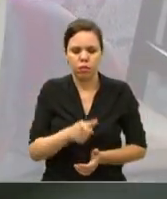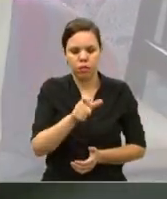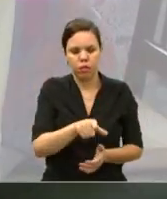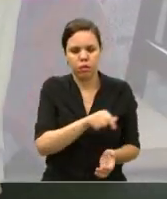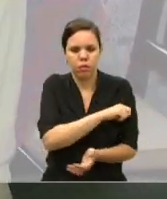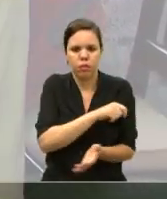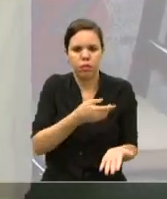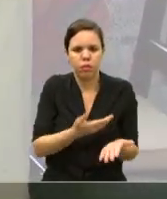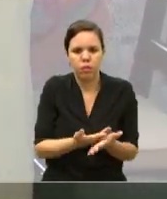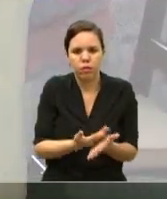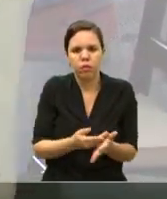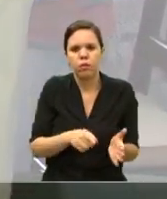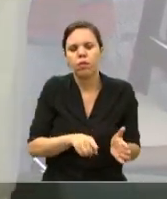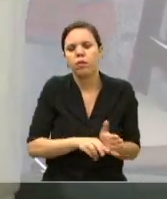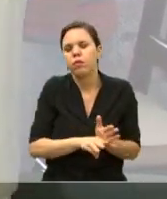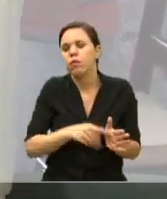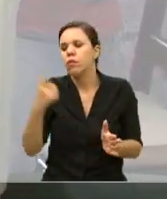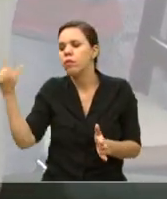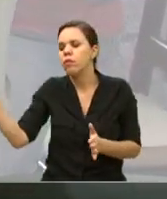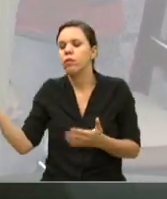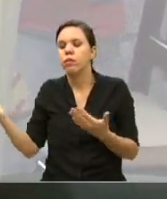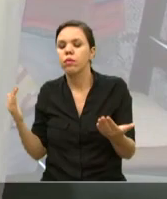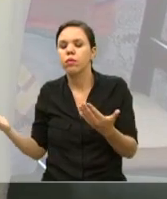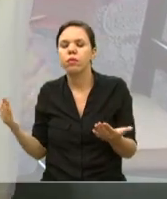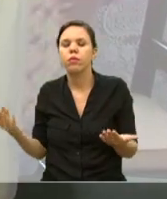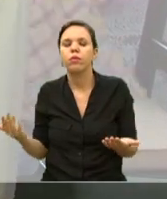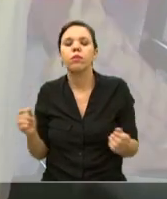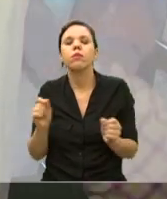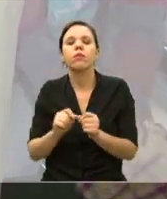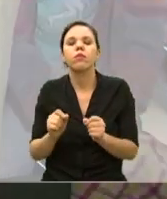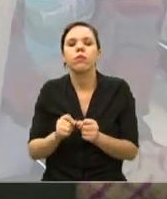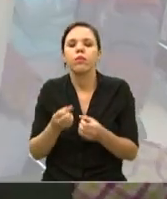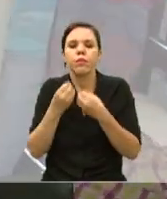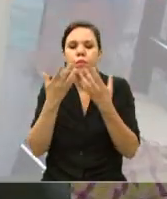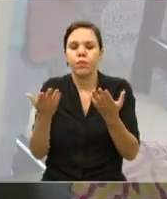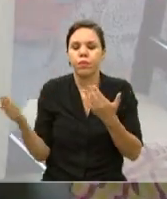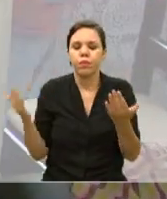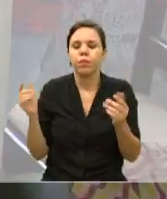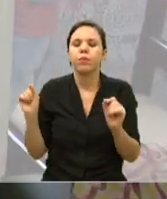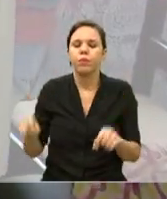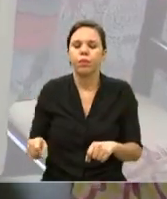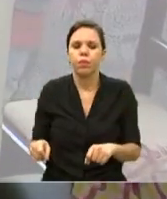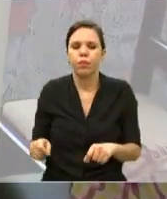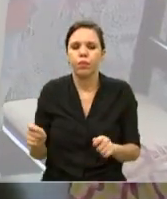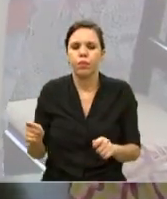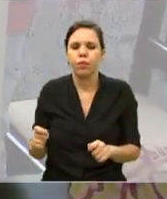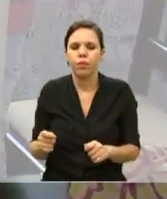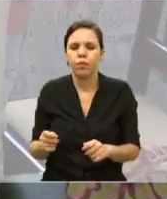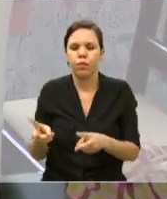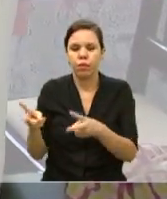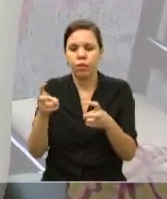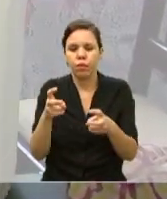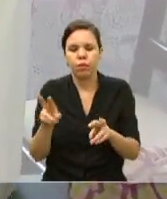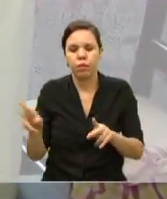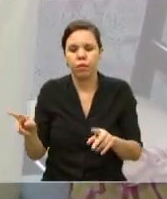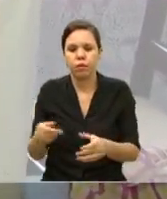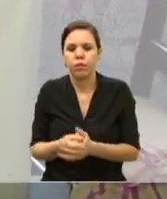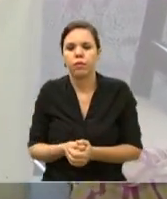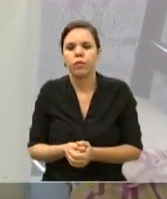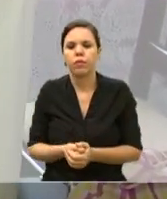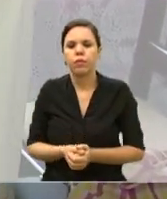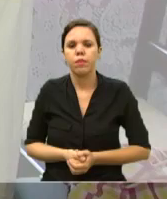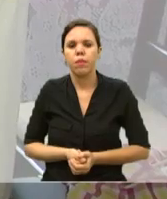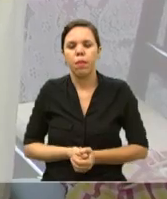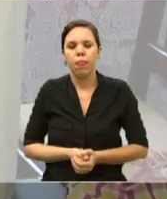exemplos, tá, que beneficia. Estudando mais a fundo a pedagogia Waldorf, a